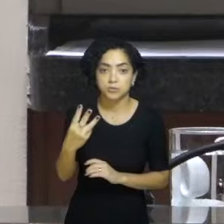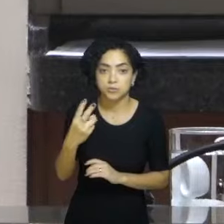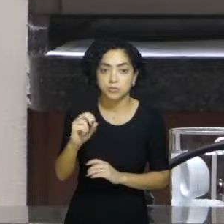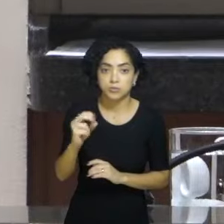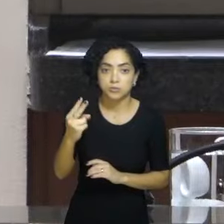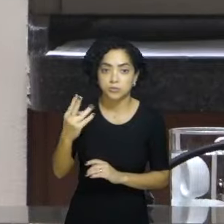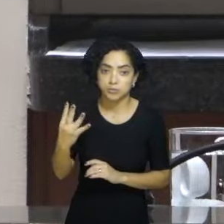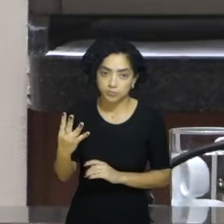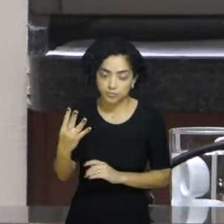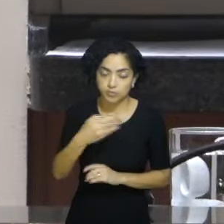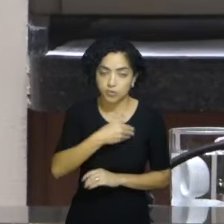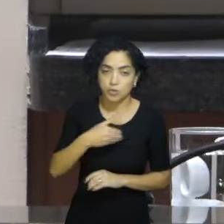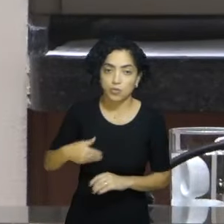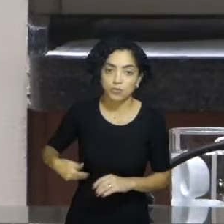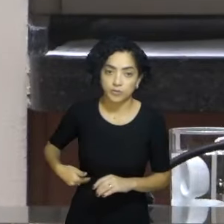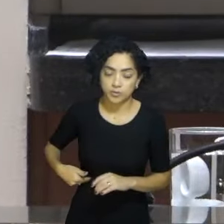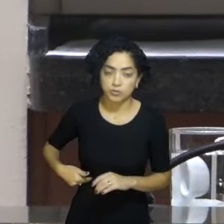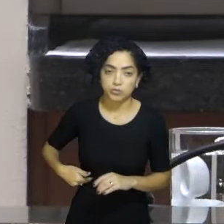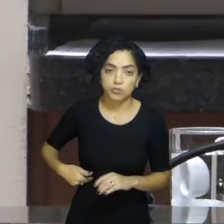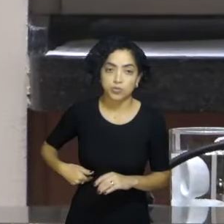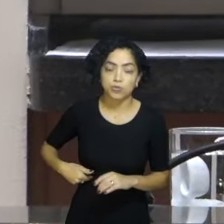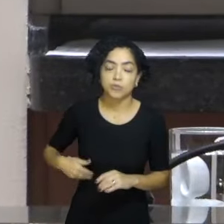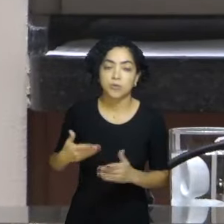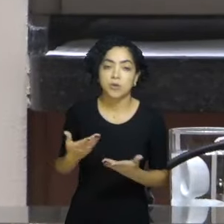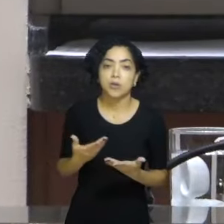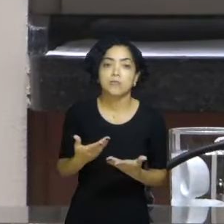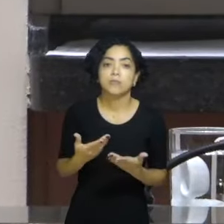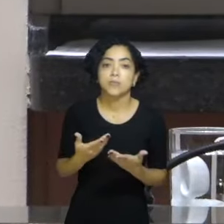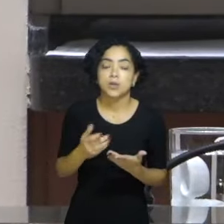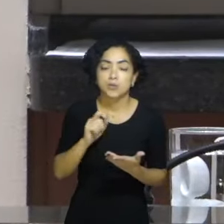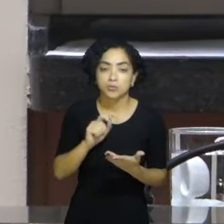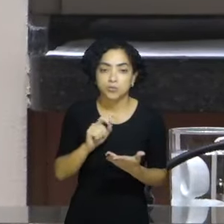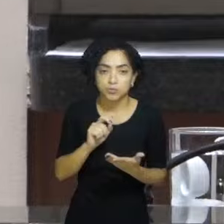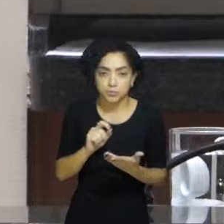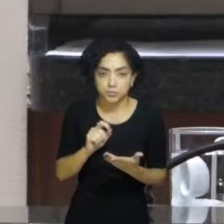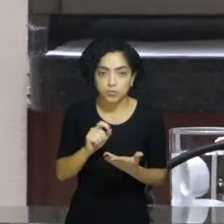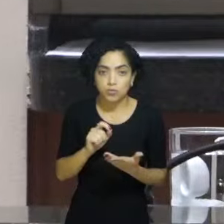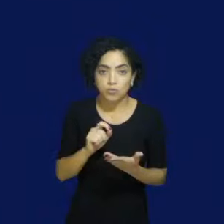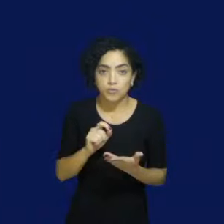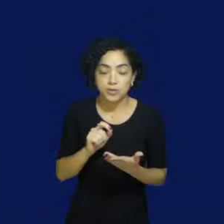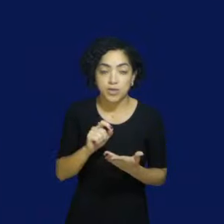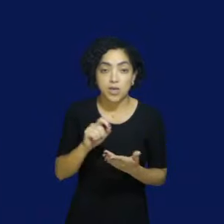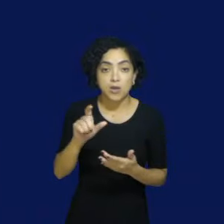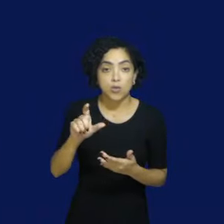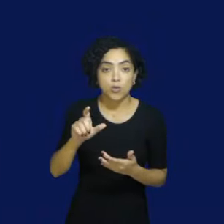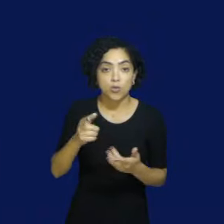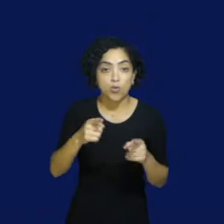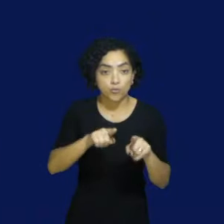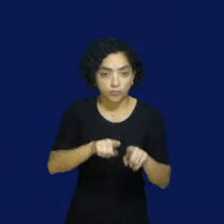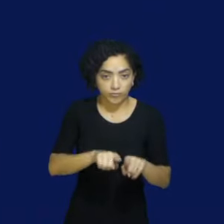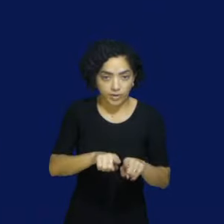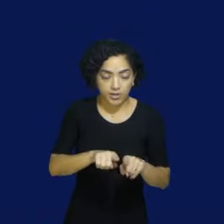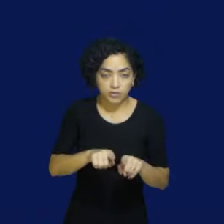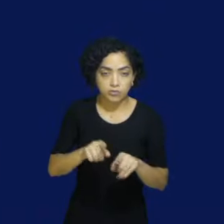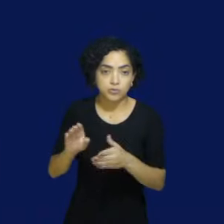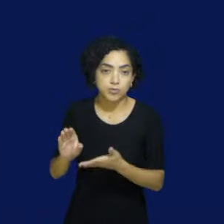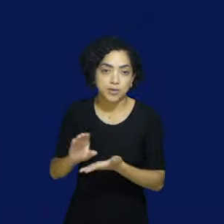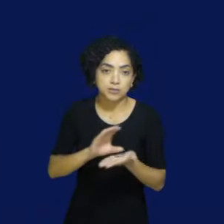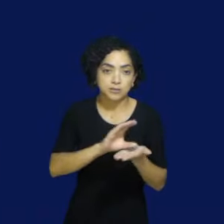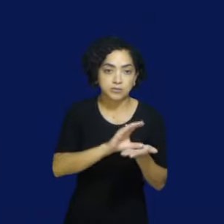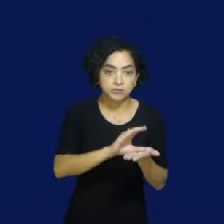483/2024, autoria governador do Estado. Regulamento o regime simplificado de celebração de convênios para as transferências voluntárias aos